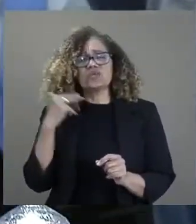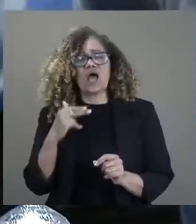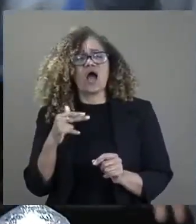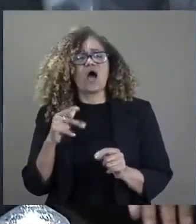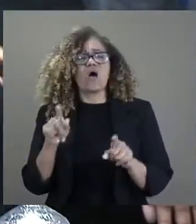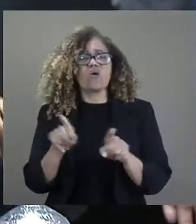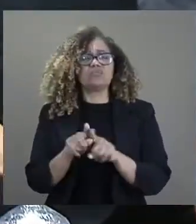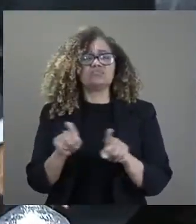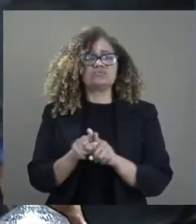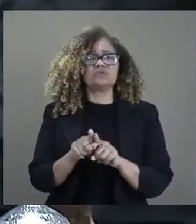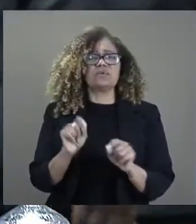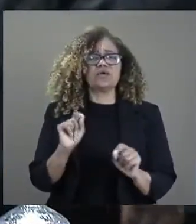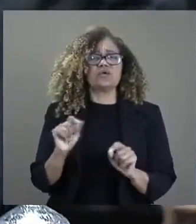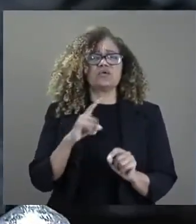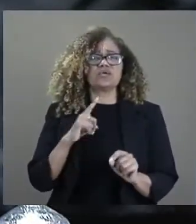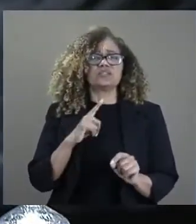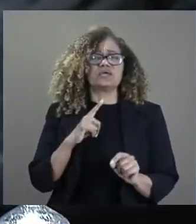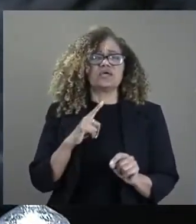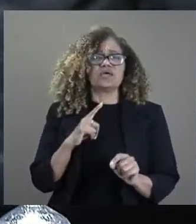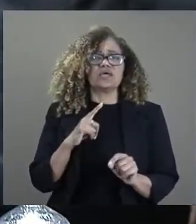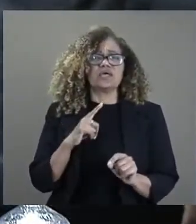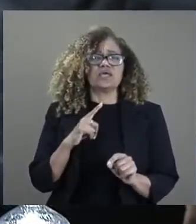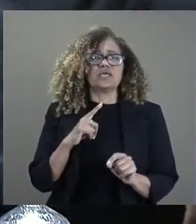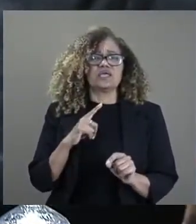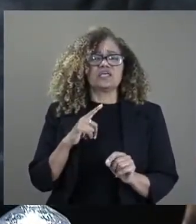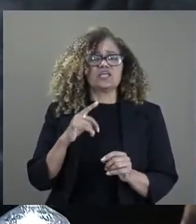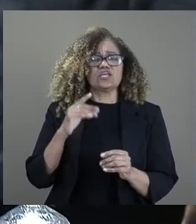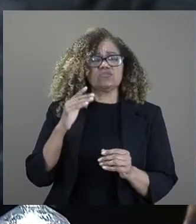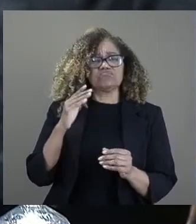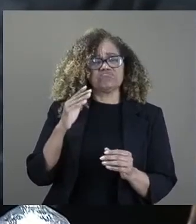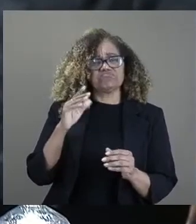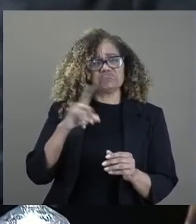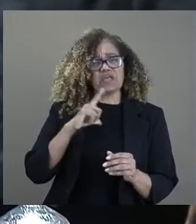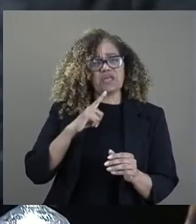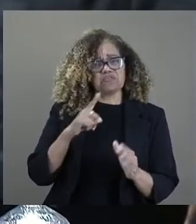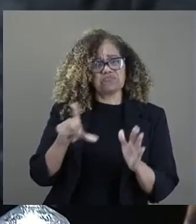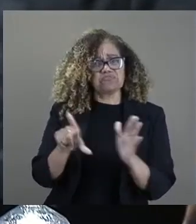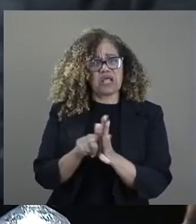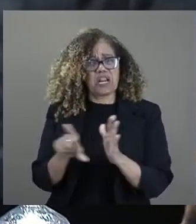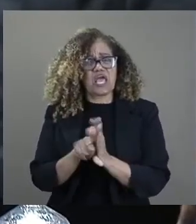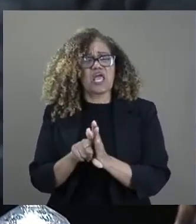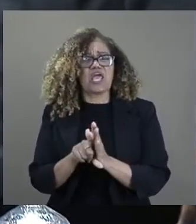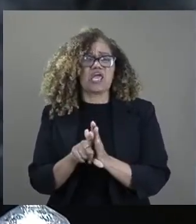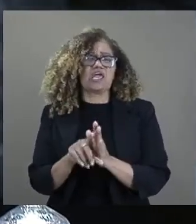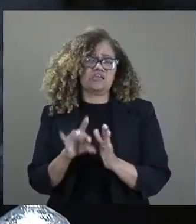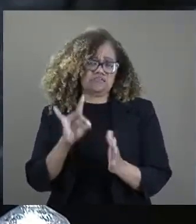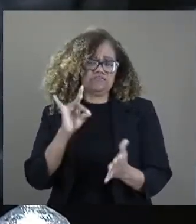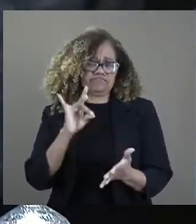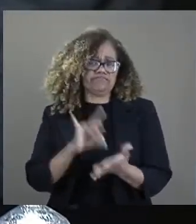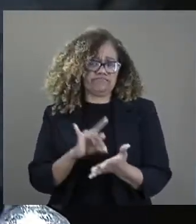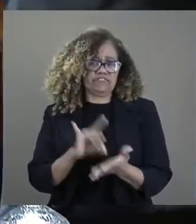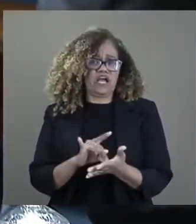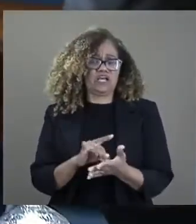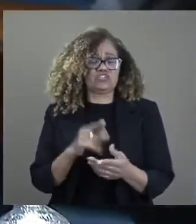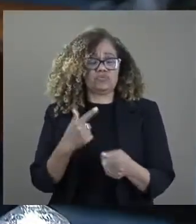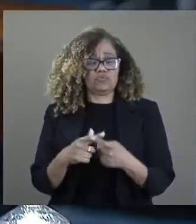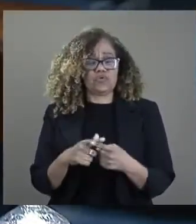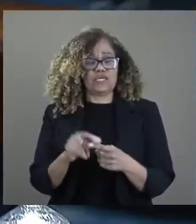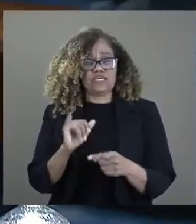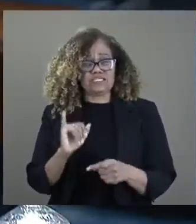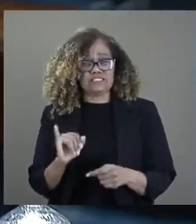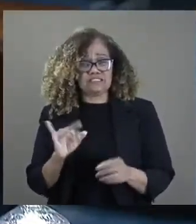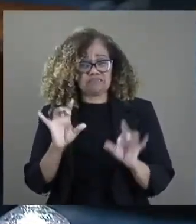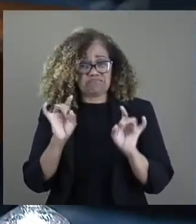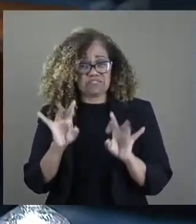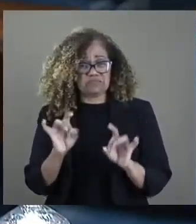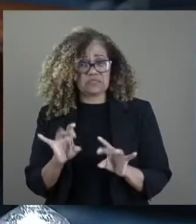imparcialidade, do devido processo legal, do fato de que, no caso específico,